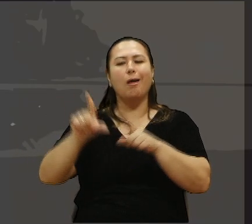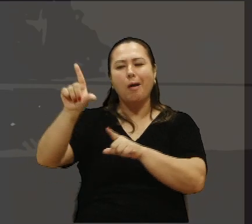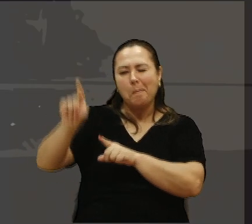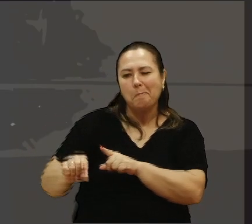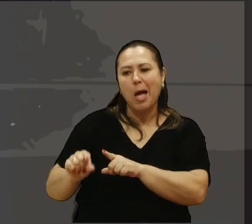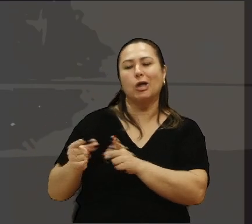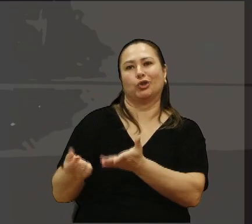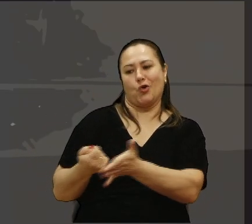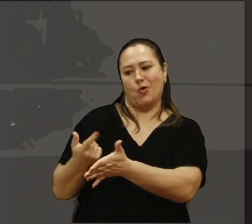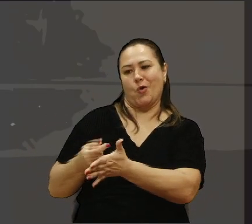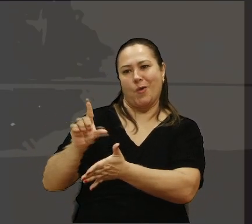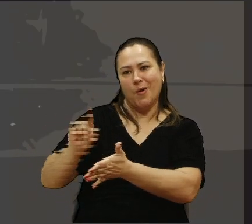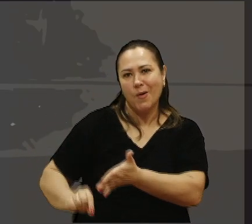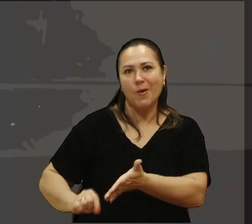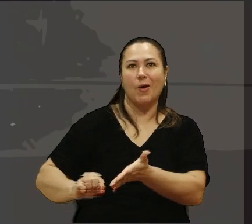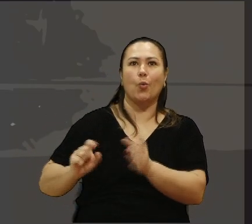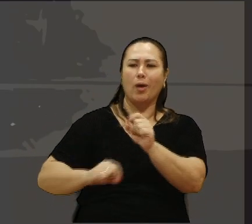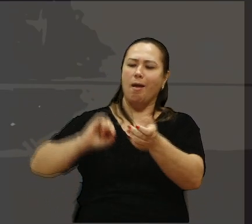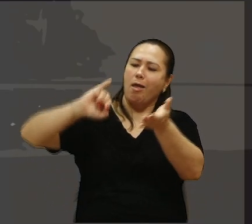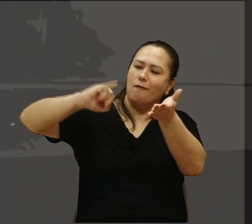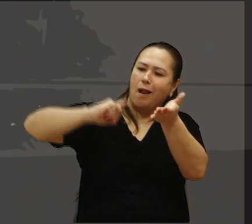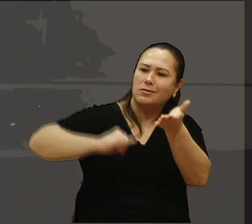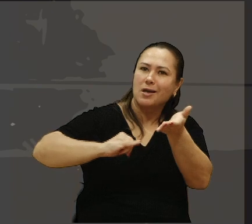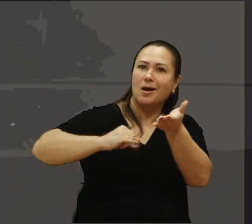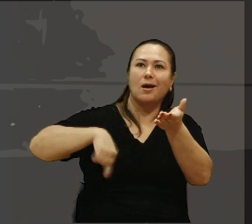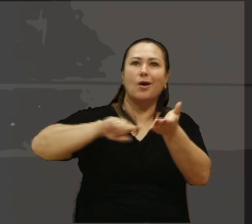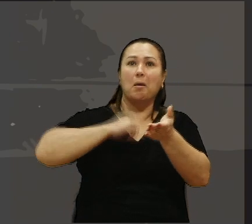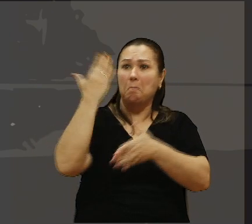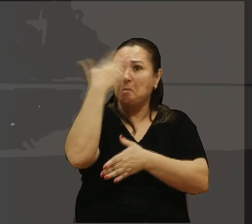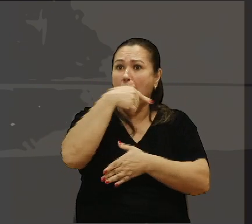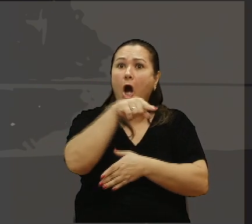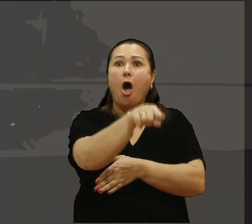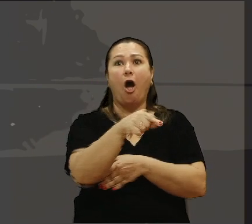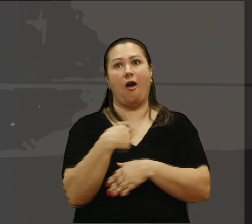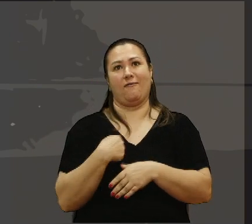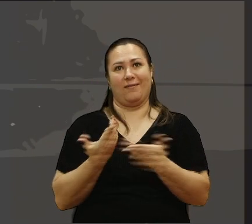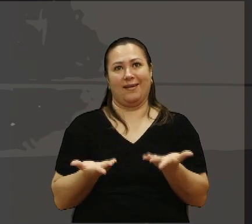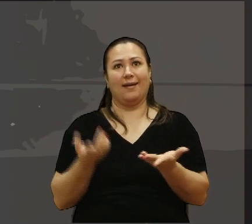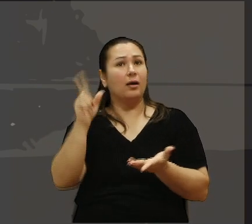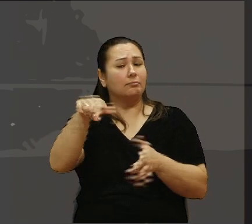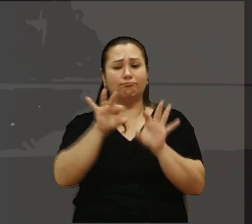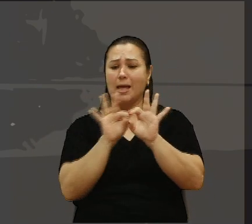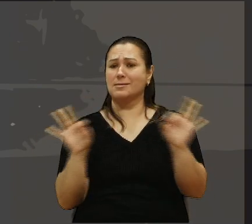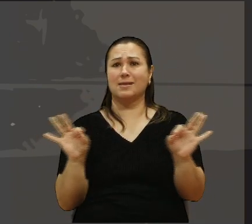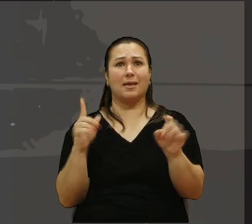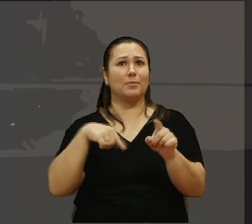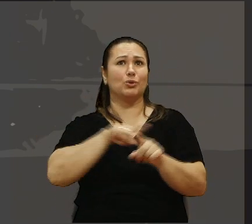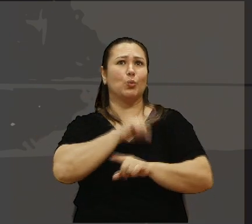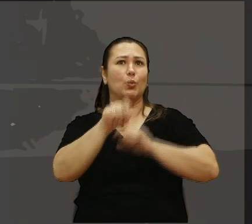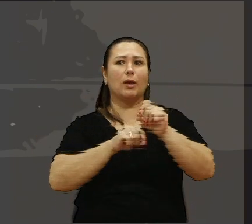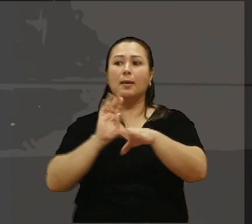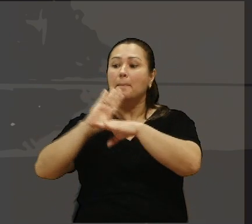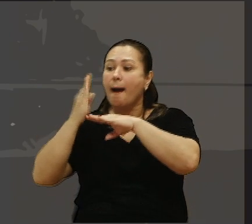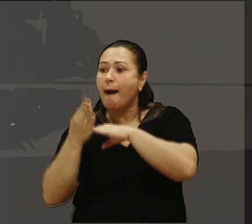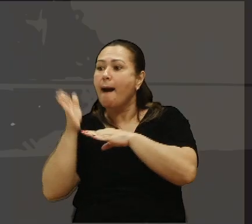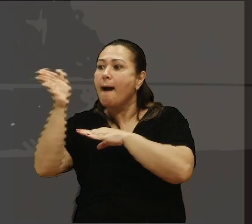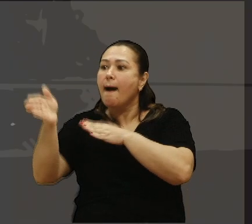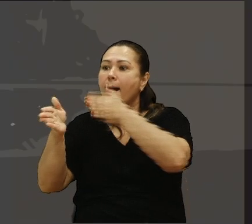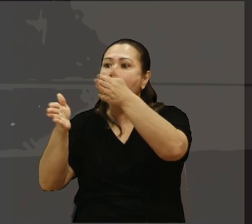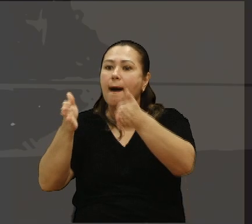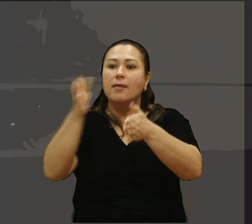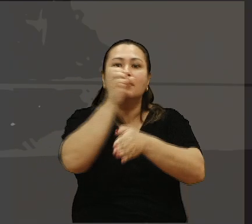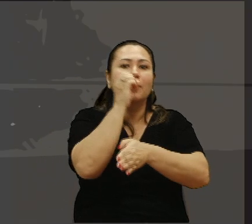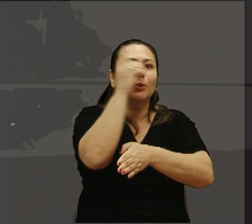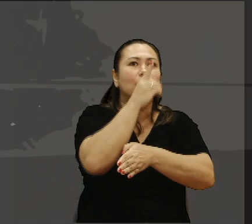baixou. Porque a deflação que Vossa Excelência trouxe prova isso. É simplesmente passar nos bairros durante o final de